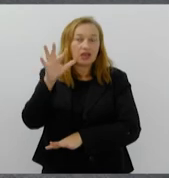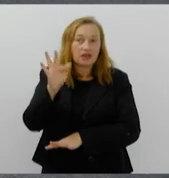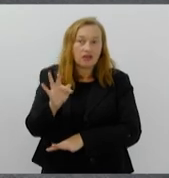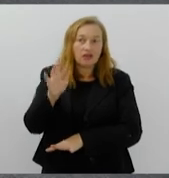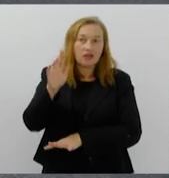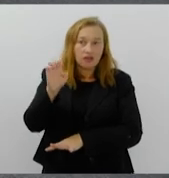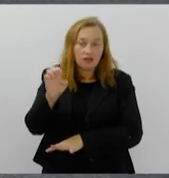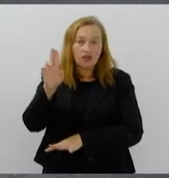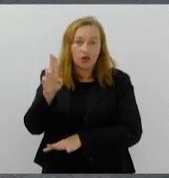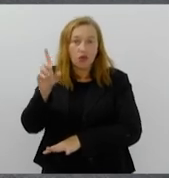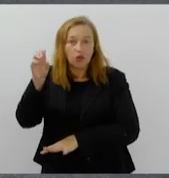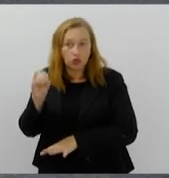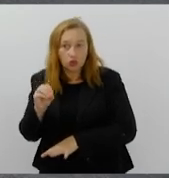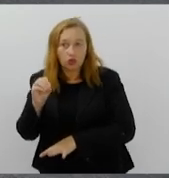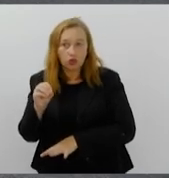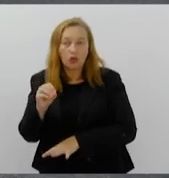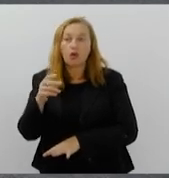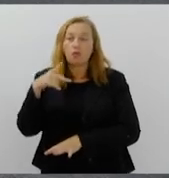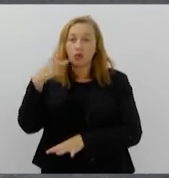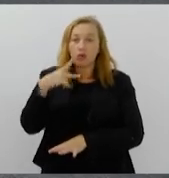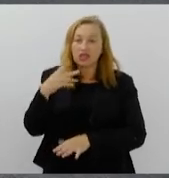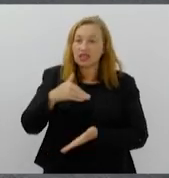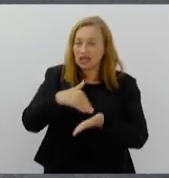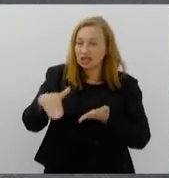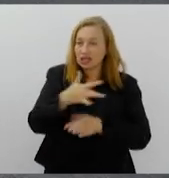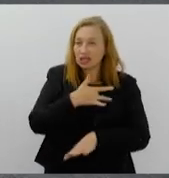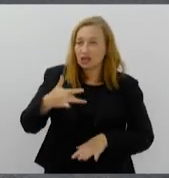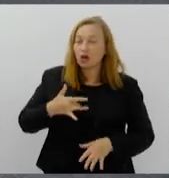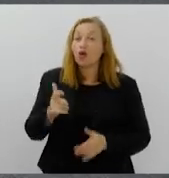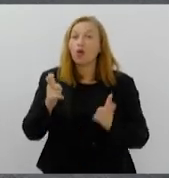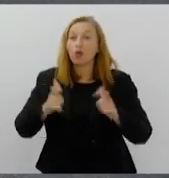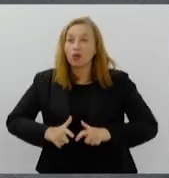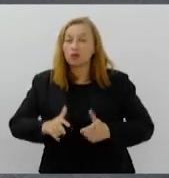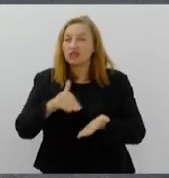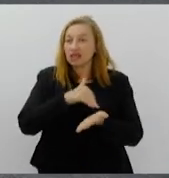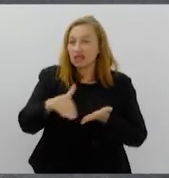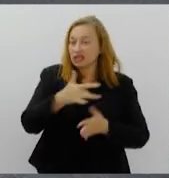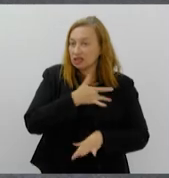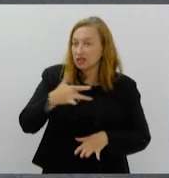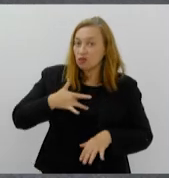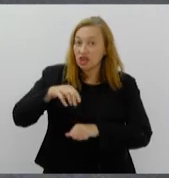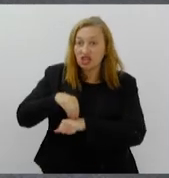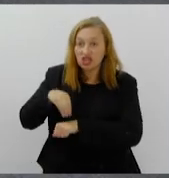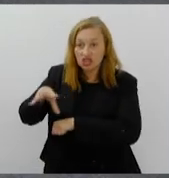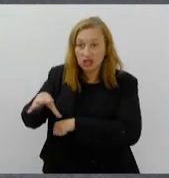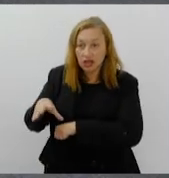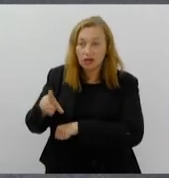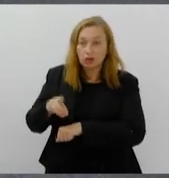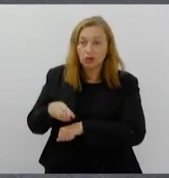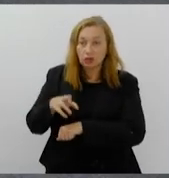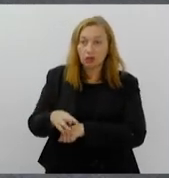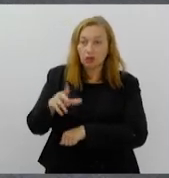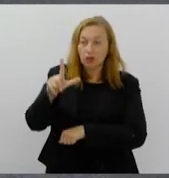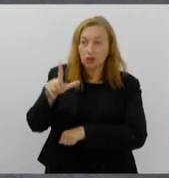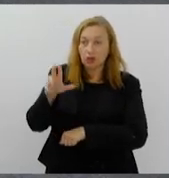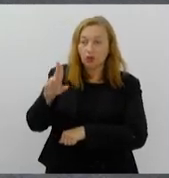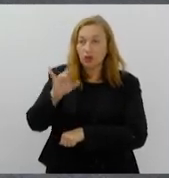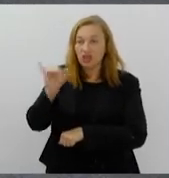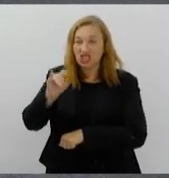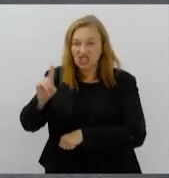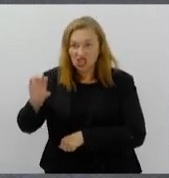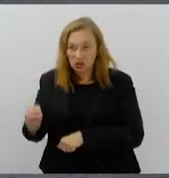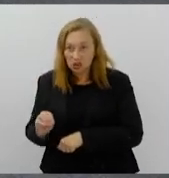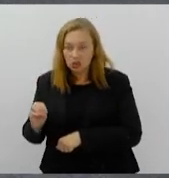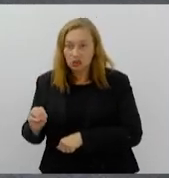fez na Secretaria de Saúde, onde o secretário de Saúde é indicado pelo Dr. Luizinho e pelo seu grupo político,